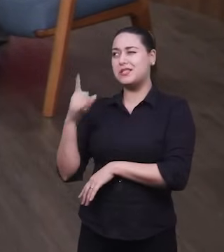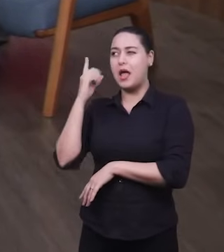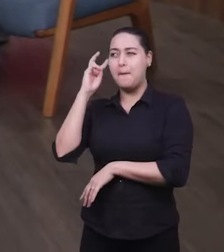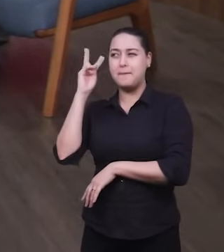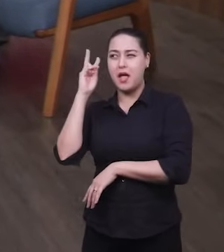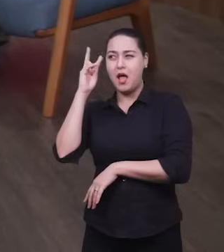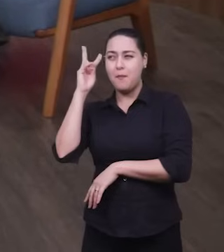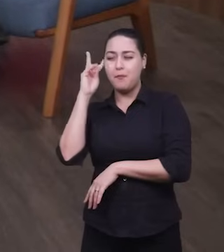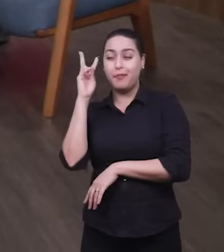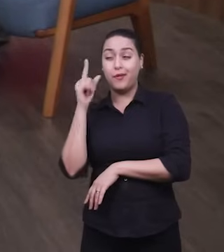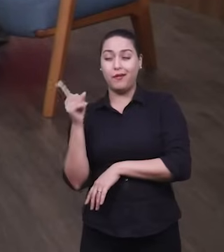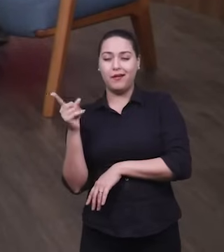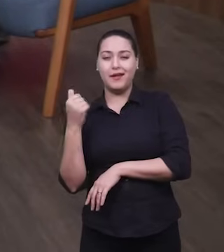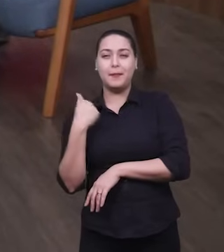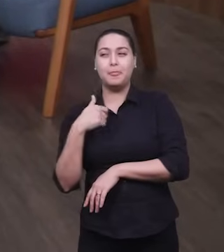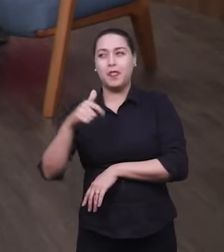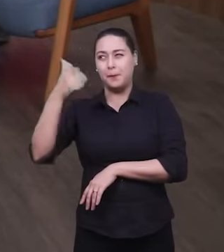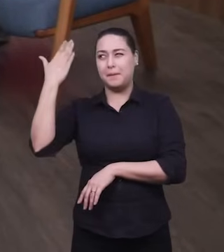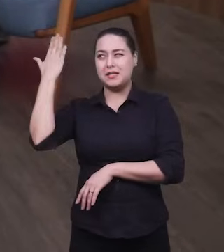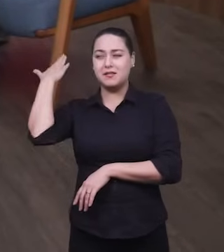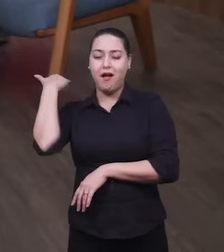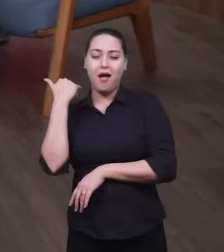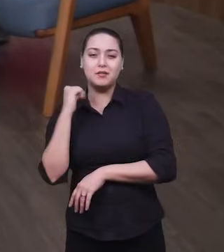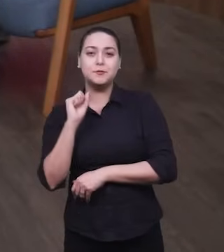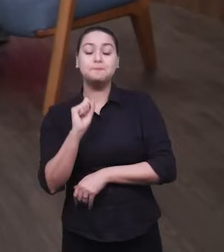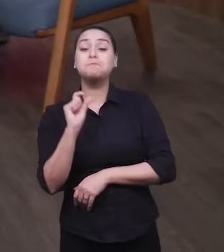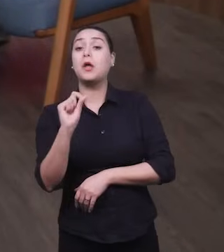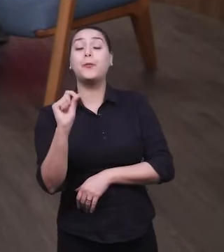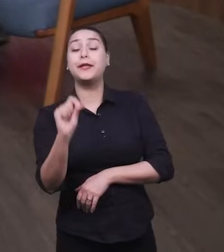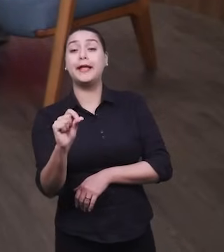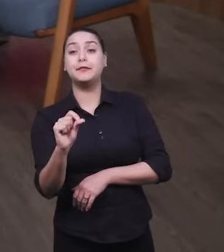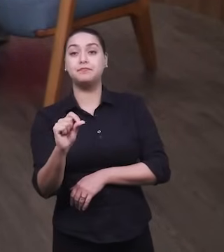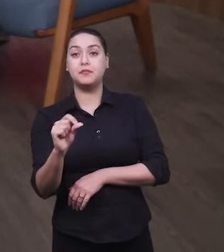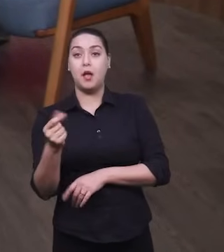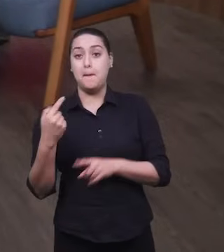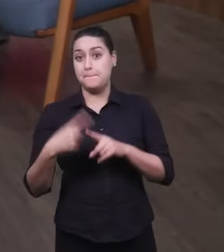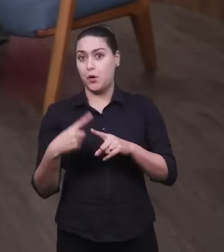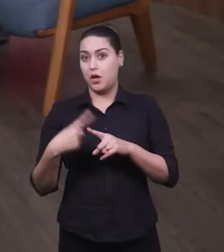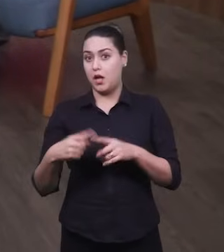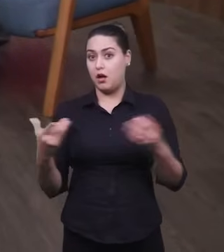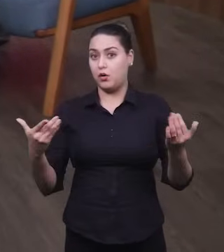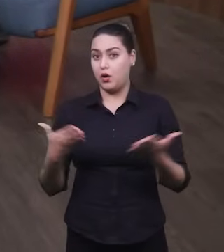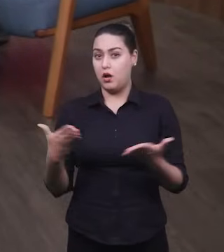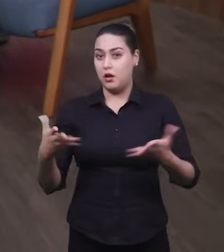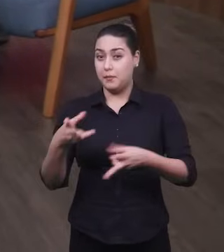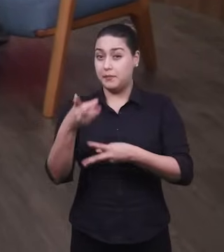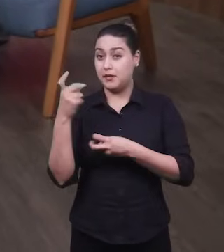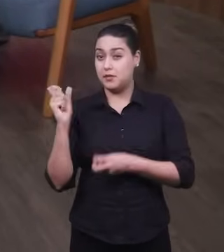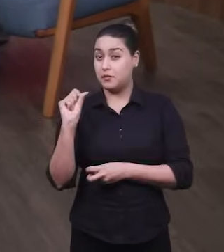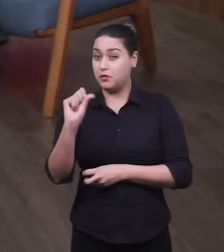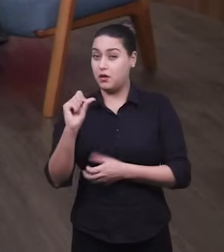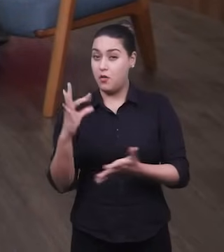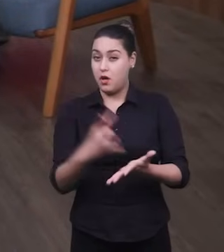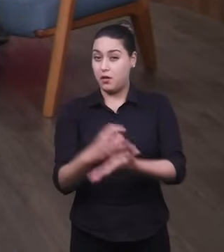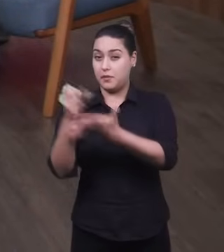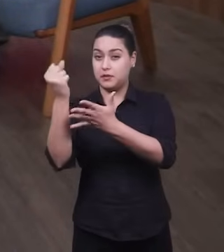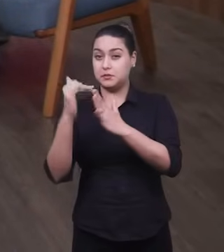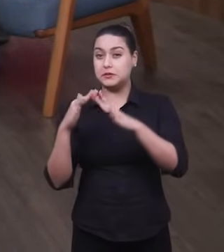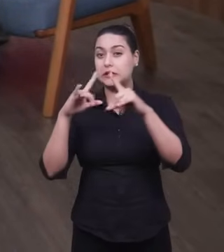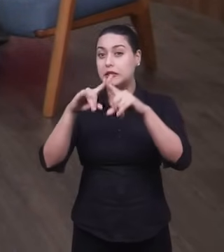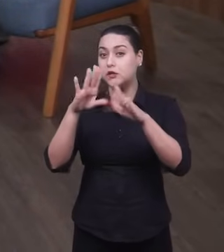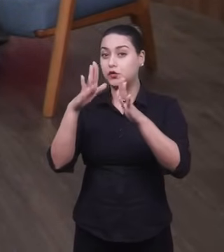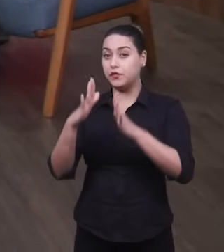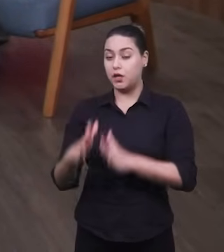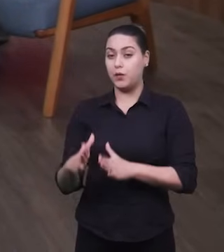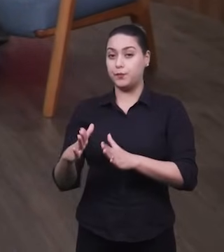Daniel, de uma outra abordagem que a gente fez, é que tem porque aqui nós estamos vendo o arrebatamento da